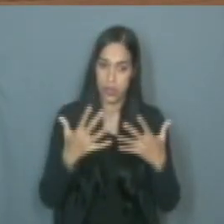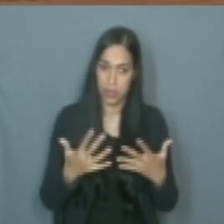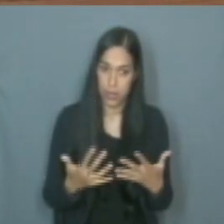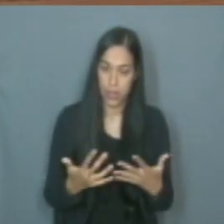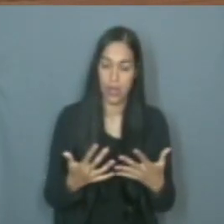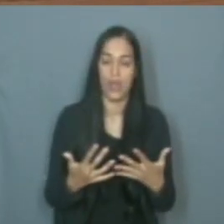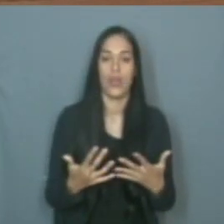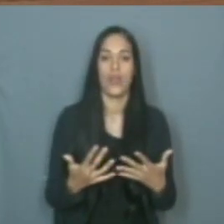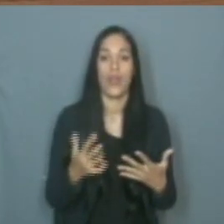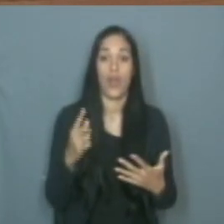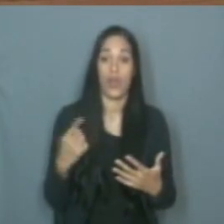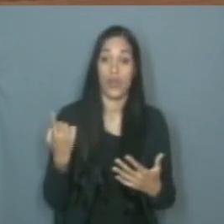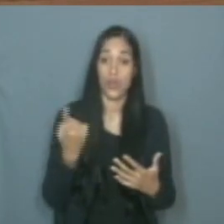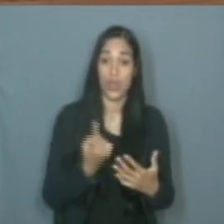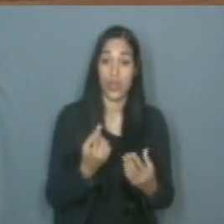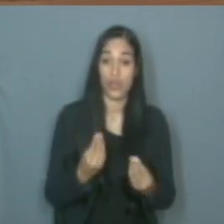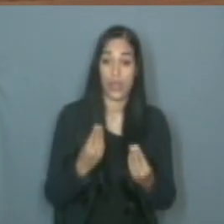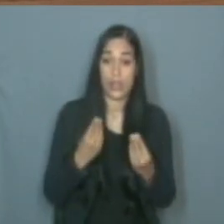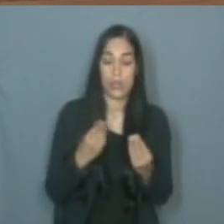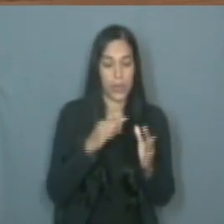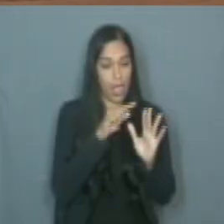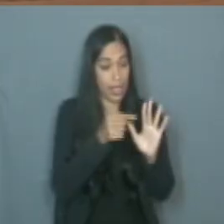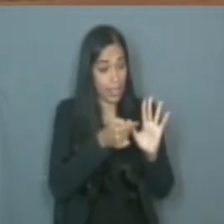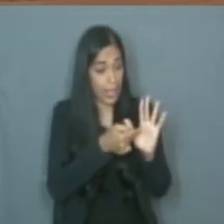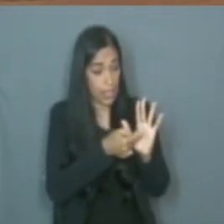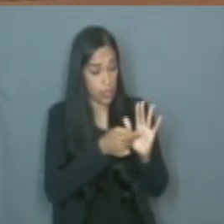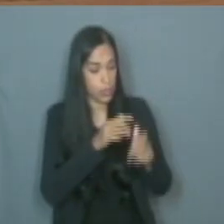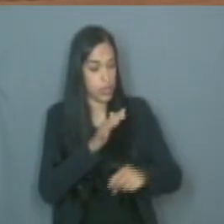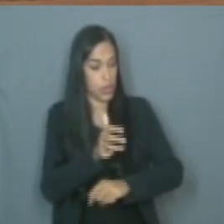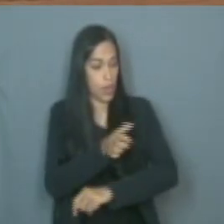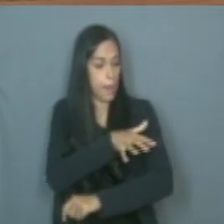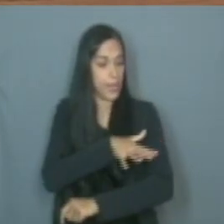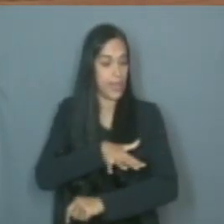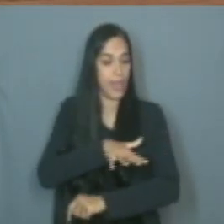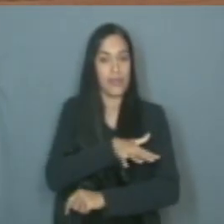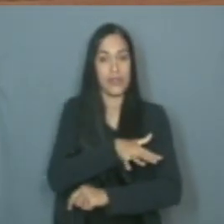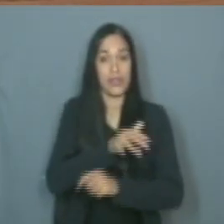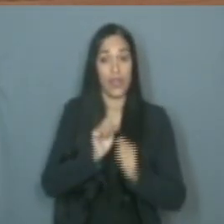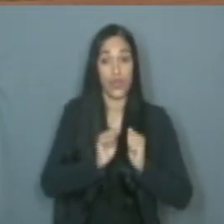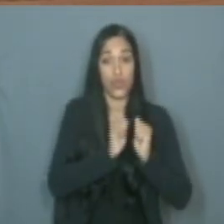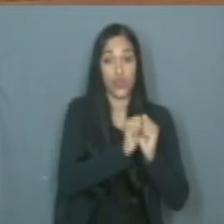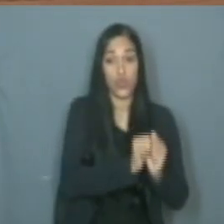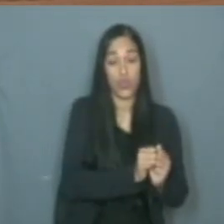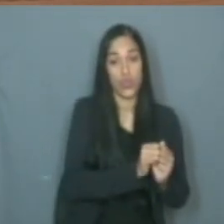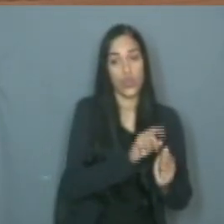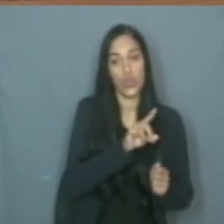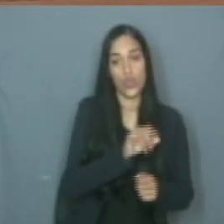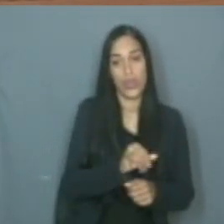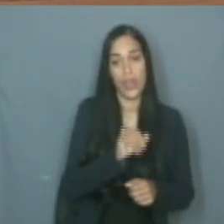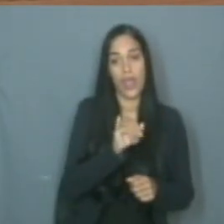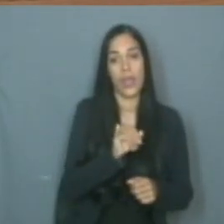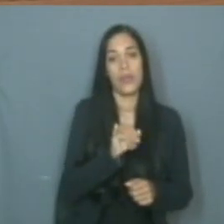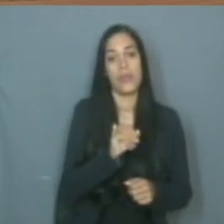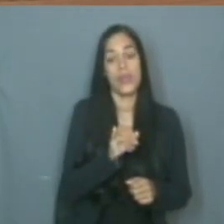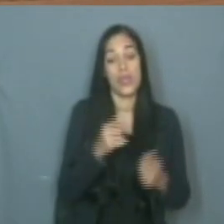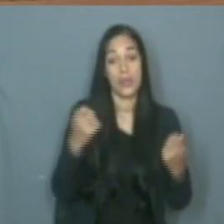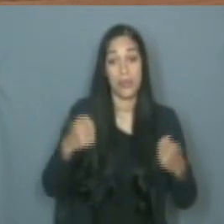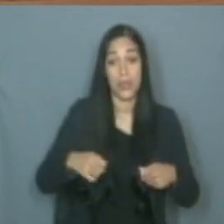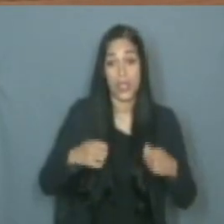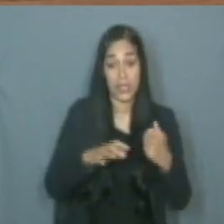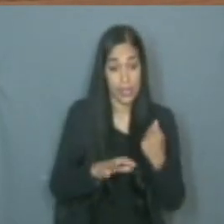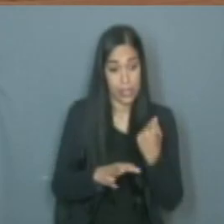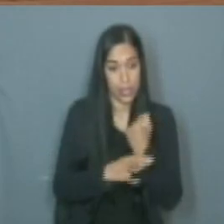que nós recebemos uma denúncia de uma praça ao lado do quartel do Derby, que está precisando de segurança.